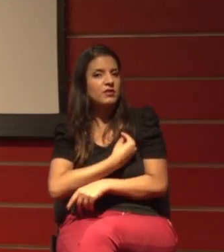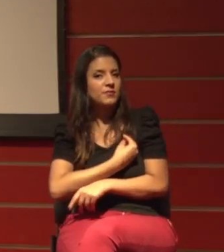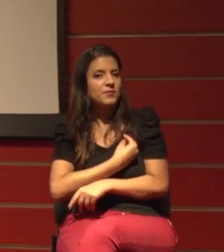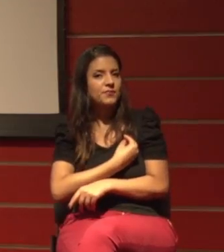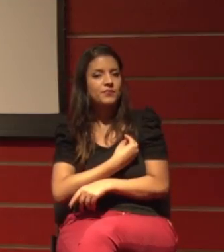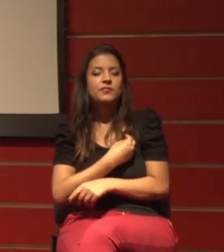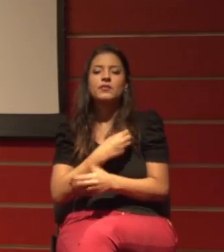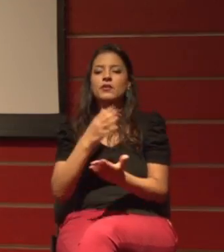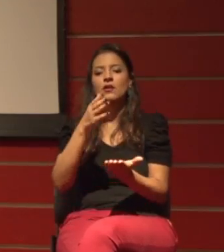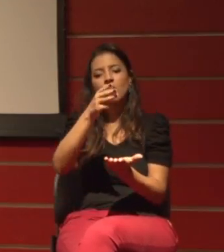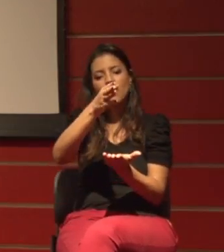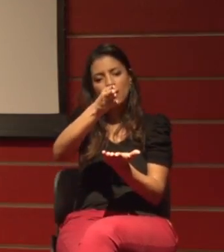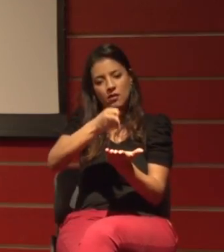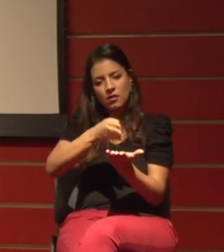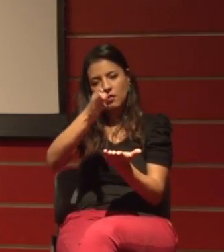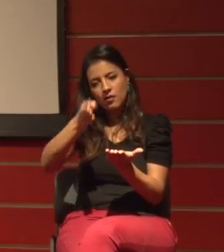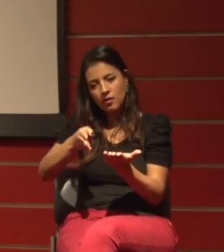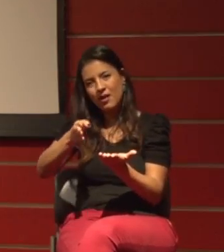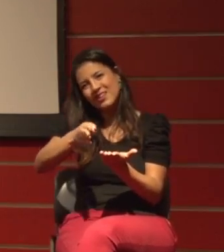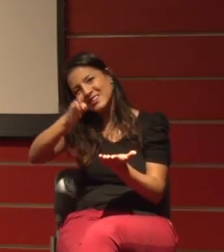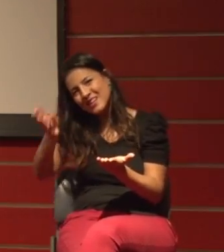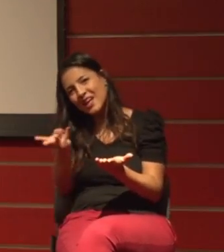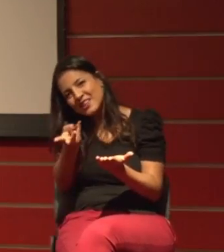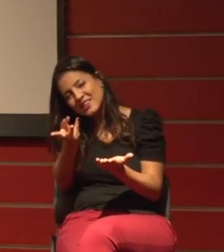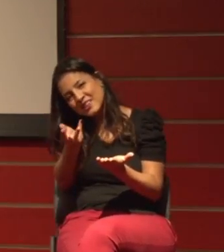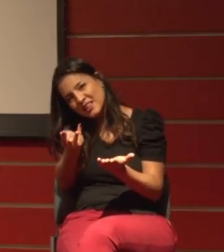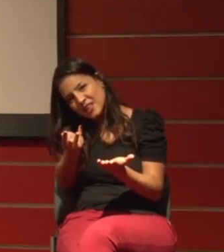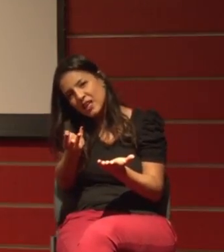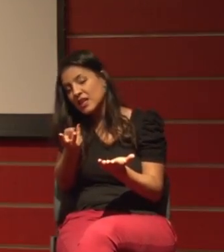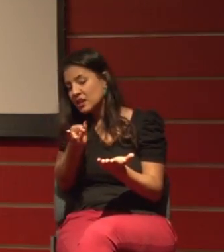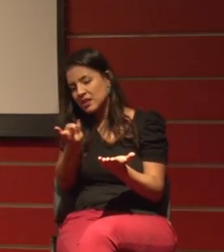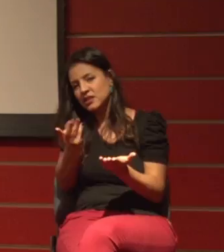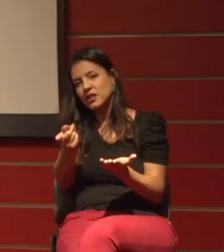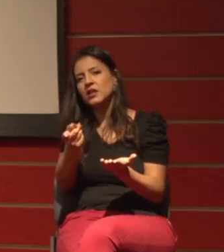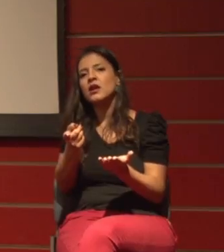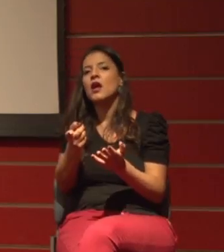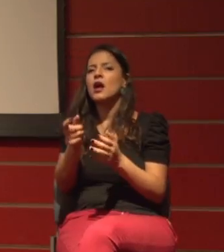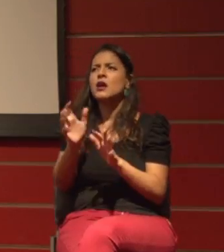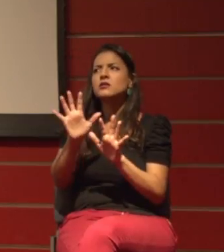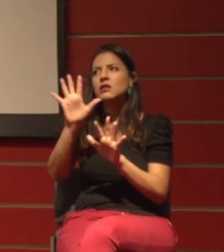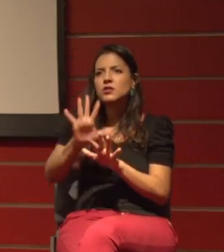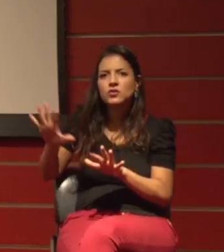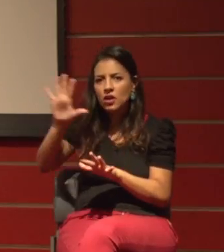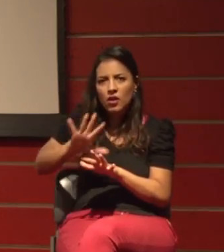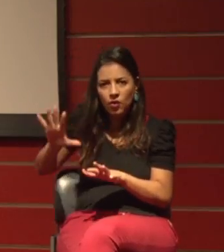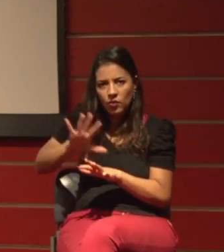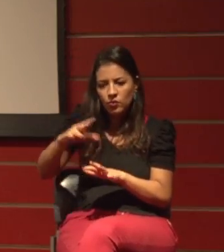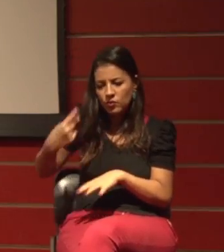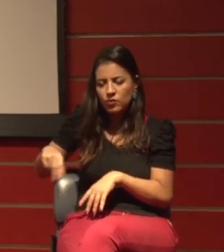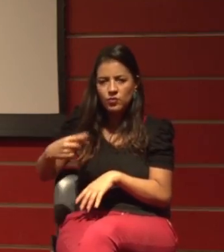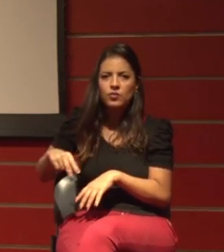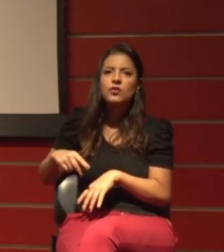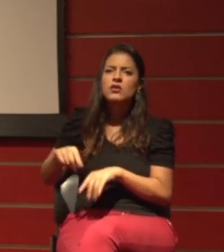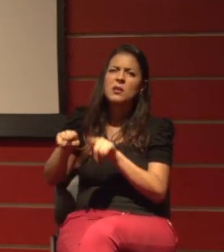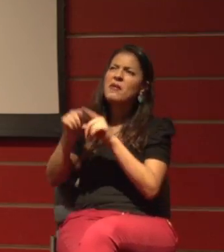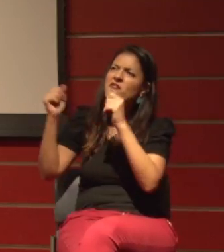coluna eu coloquei um cenário nacional ou internacional aí já pegando mais dados históricos